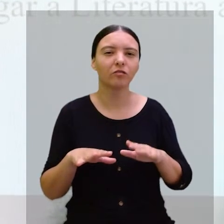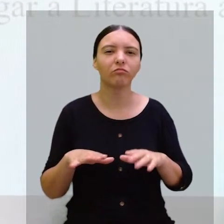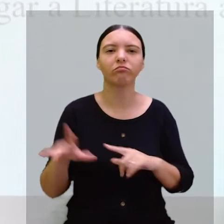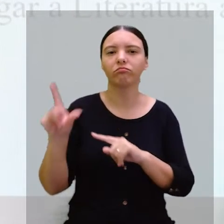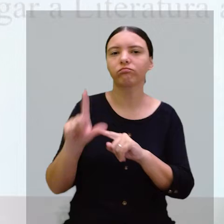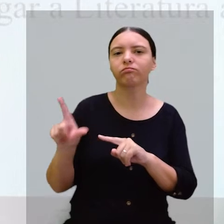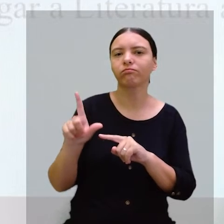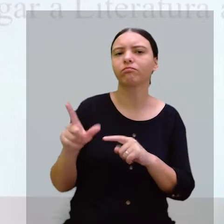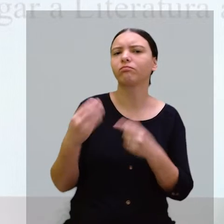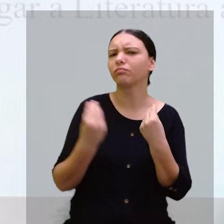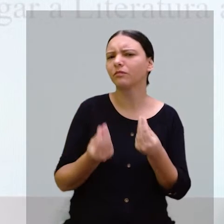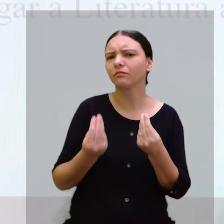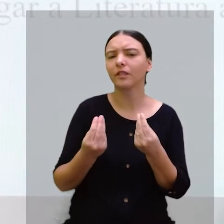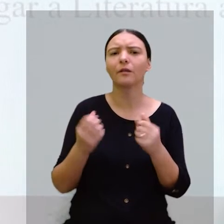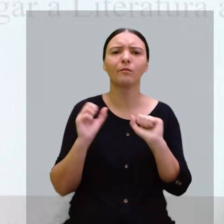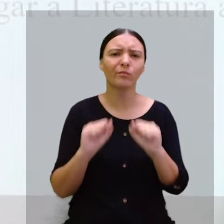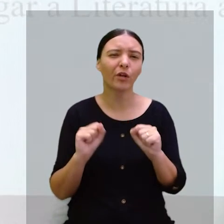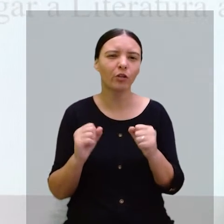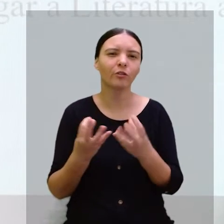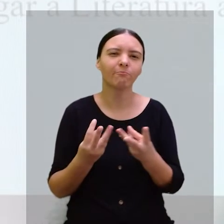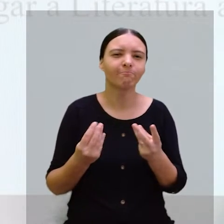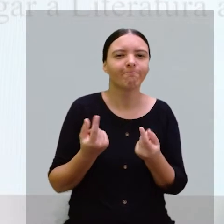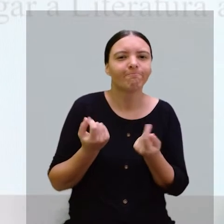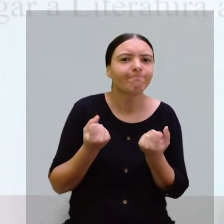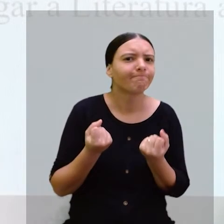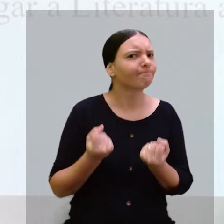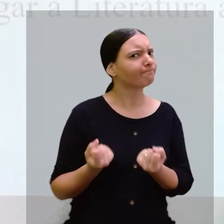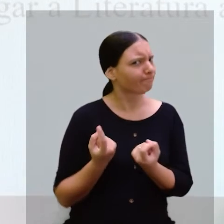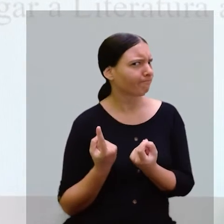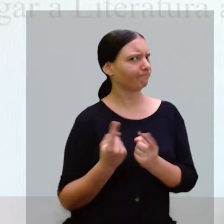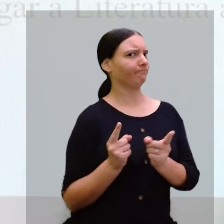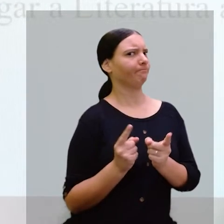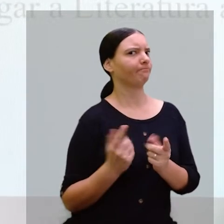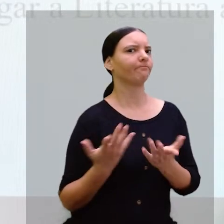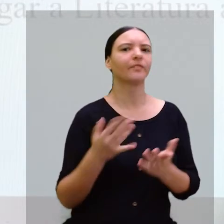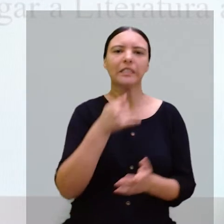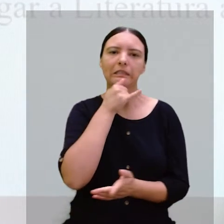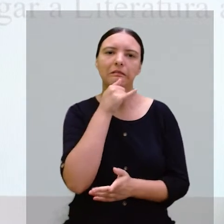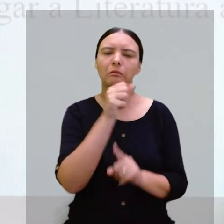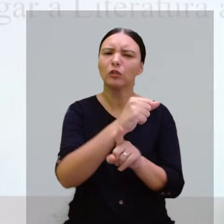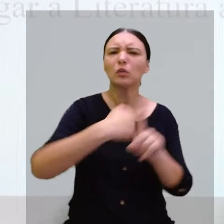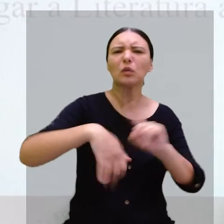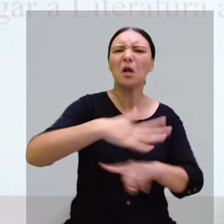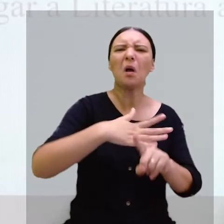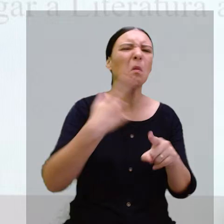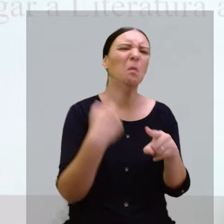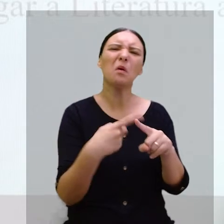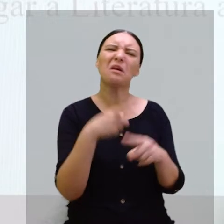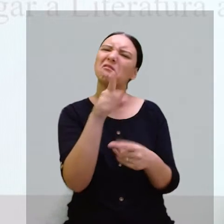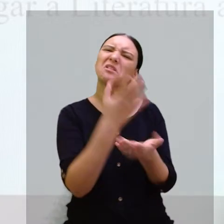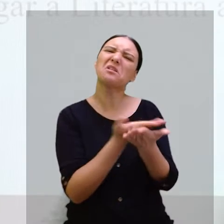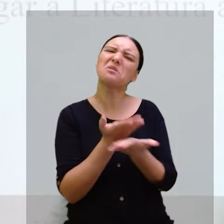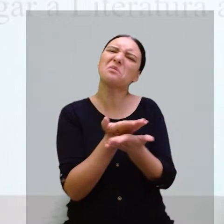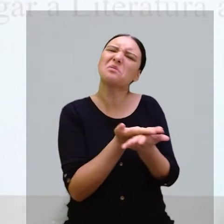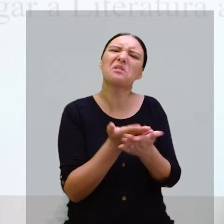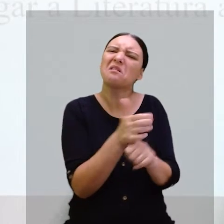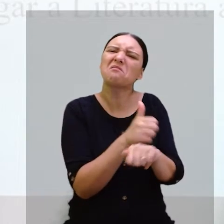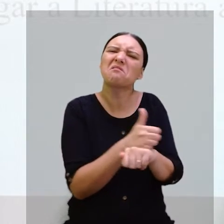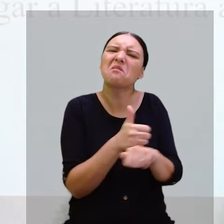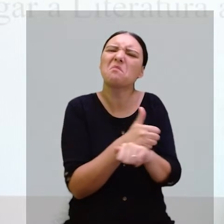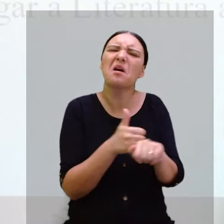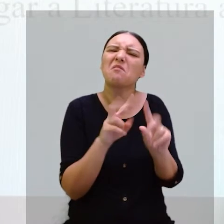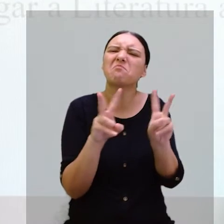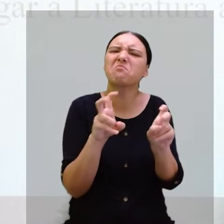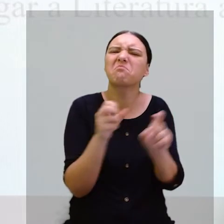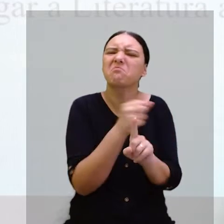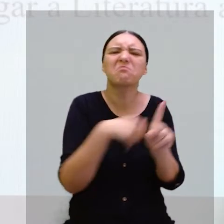literatura, como eu havia falado, pode ter um tom um pouco ofensivo, né? Você perguntar para um sociólogo, mas por que você escolheu estudar sociologia?